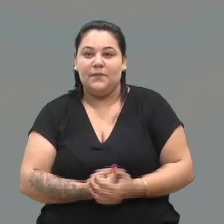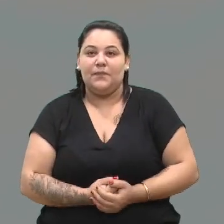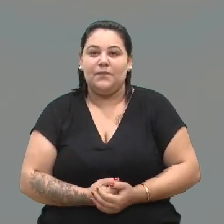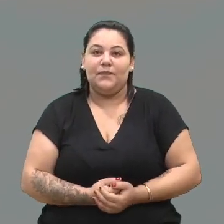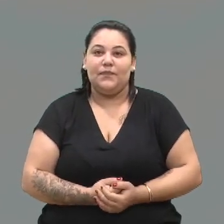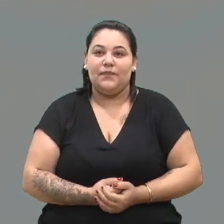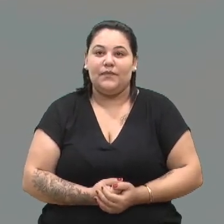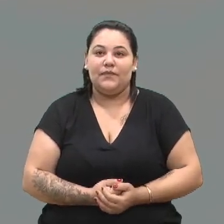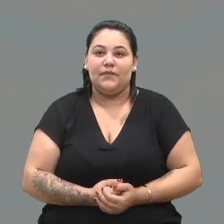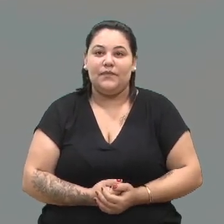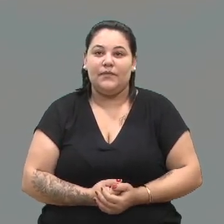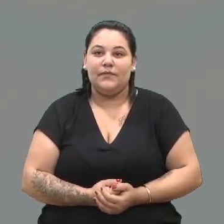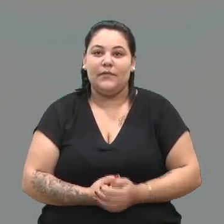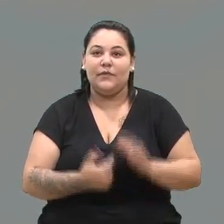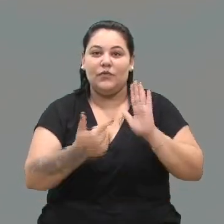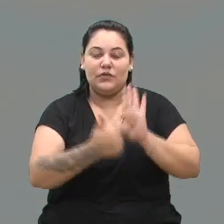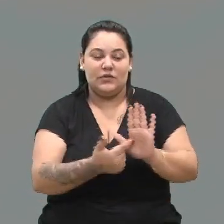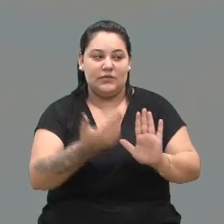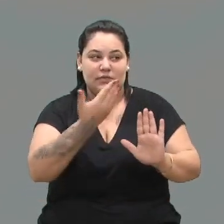passando aí no telão